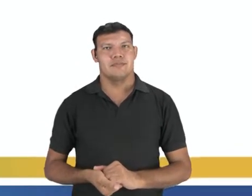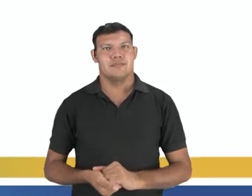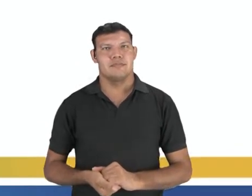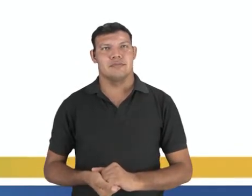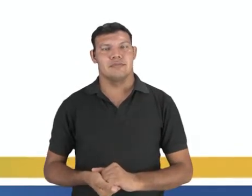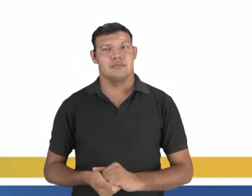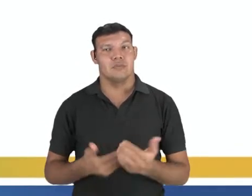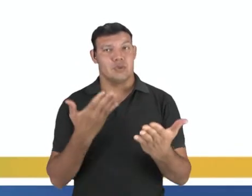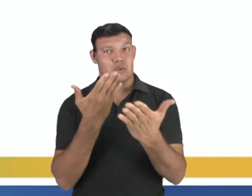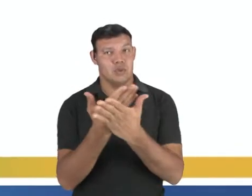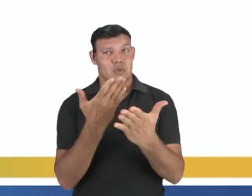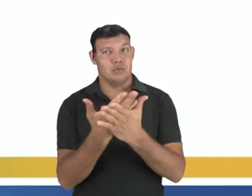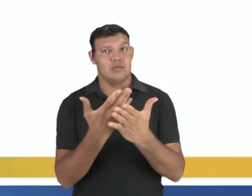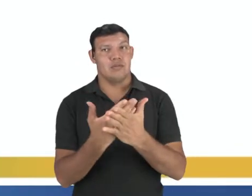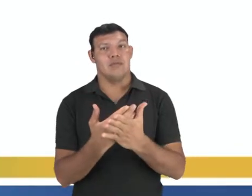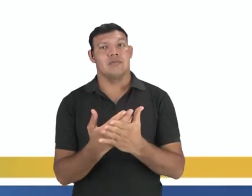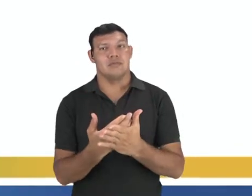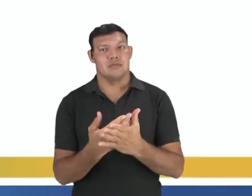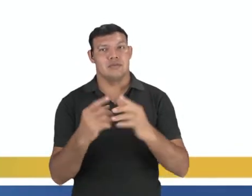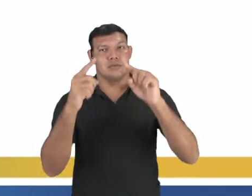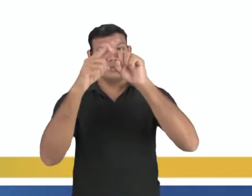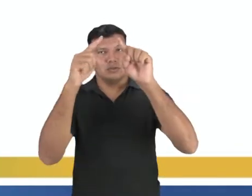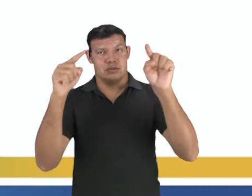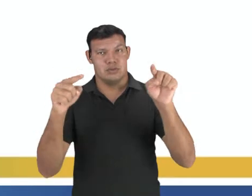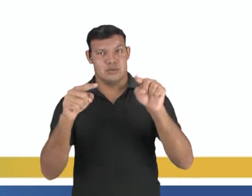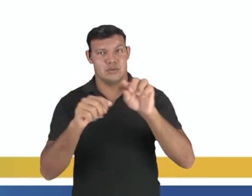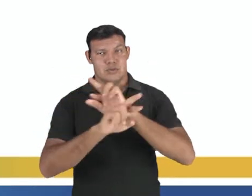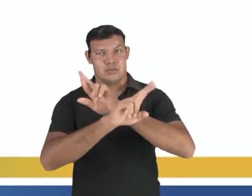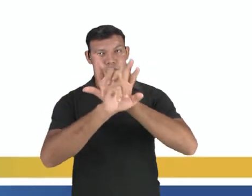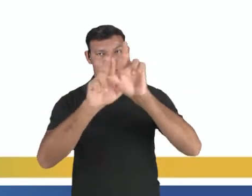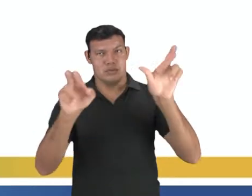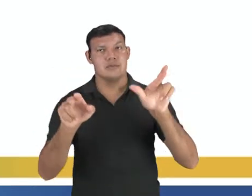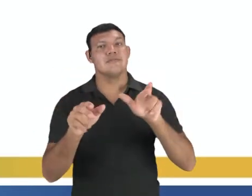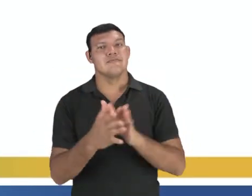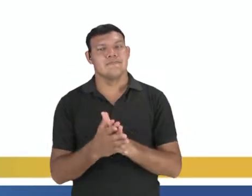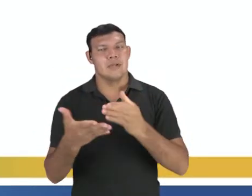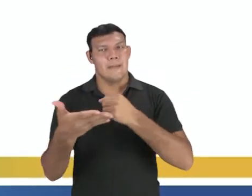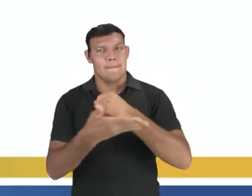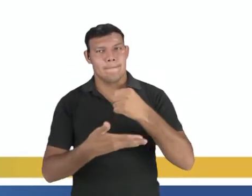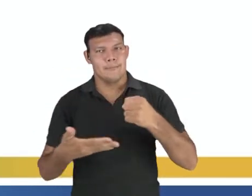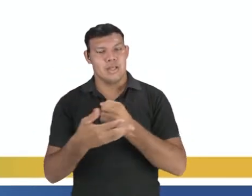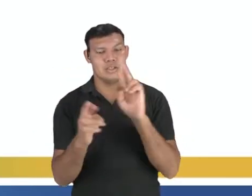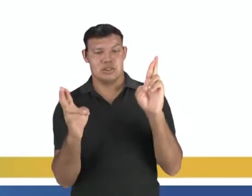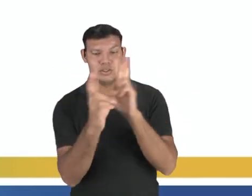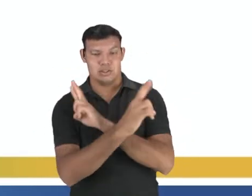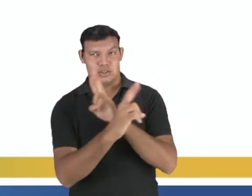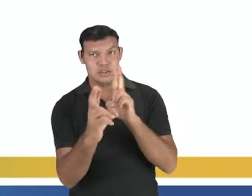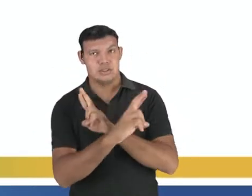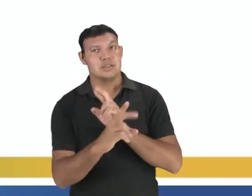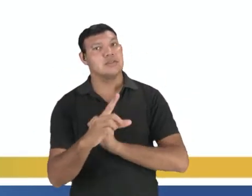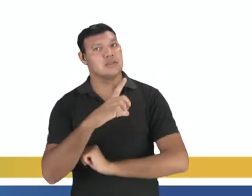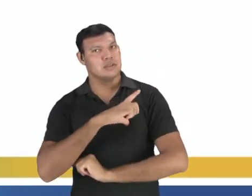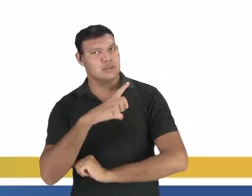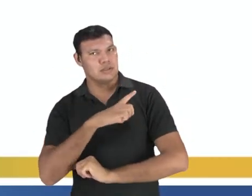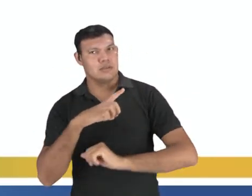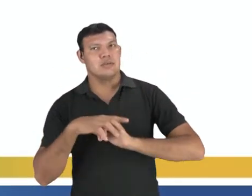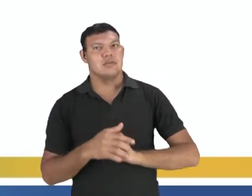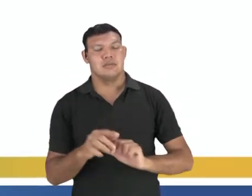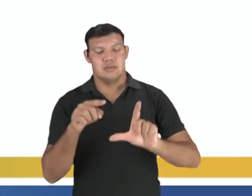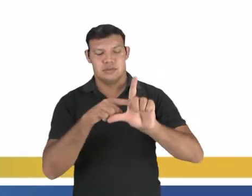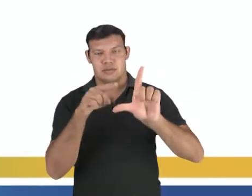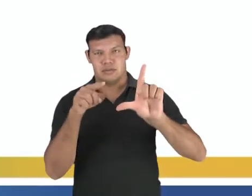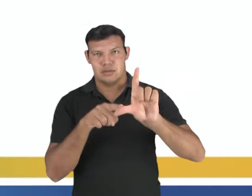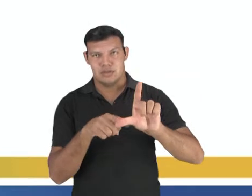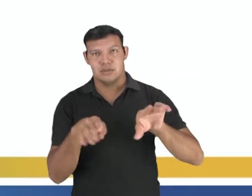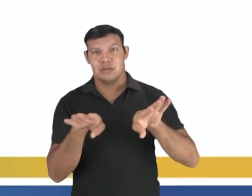O estudo da trigonometria é fundamentado nas relações existentes entre